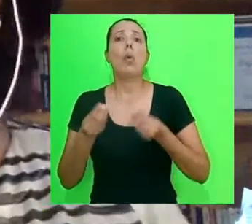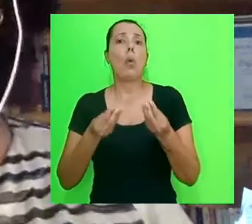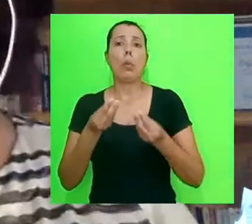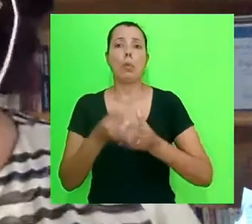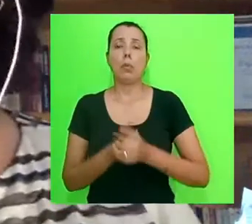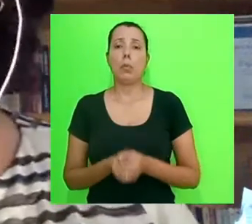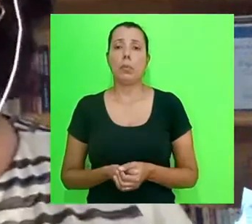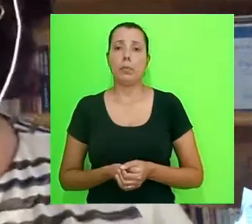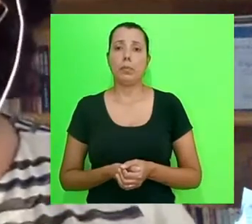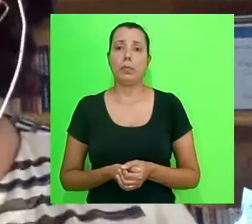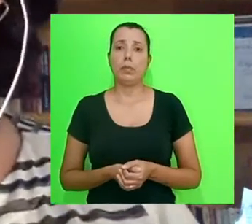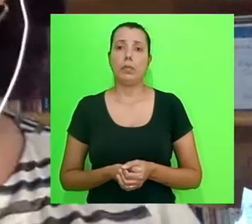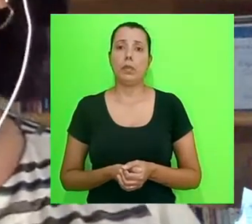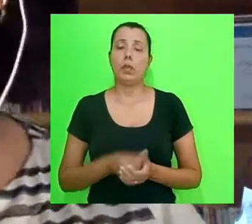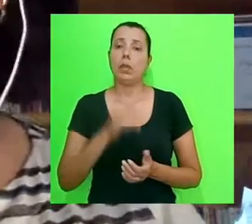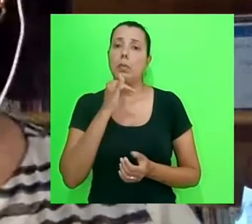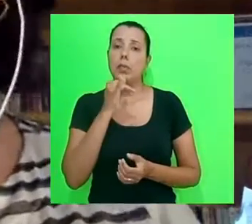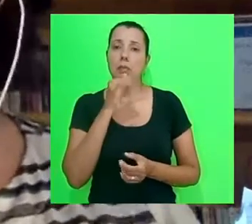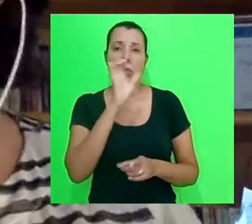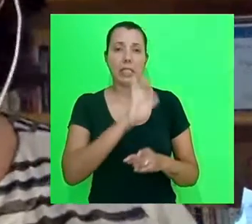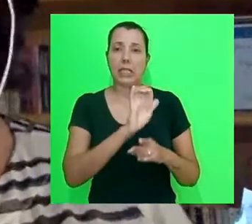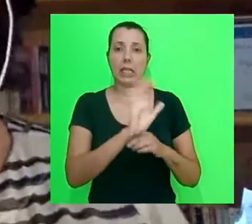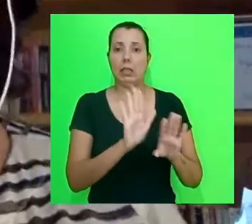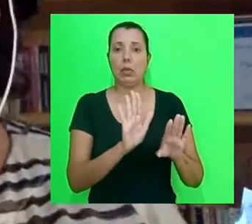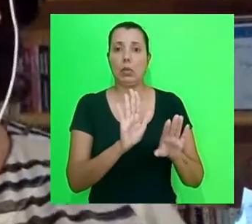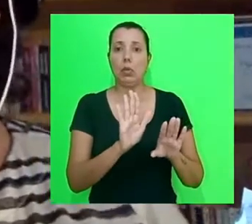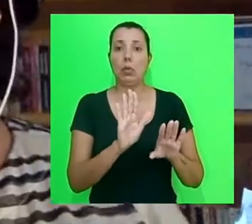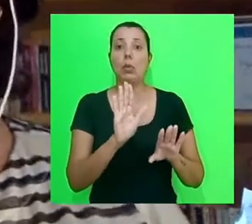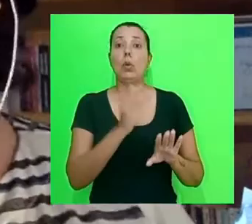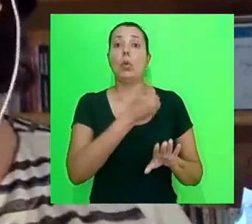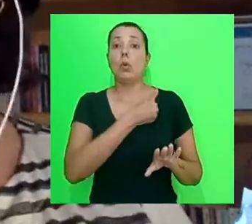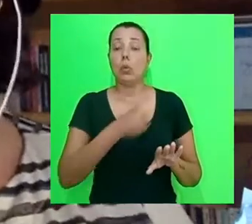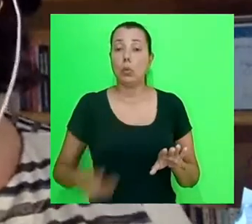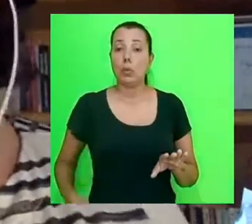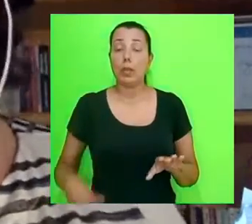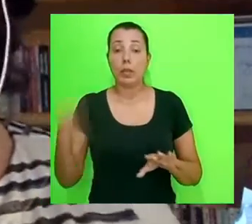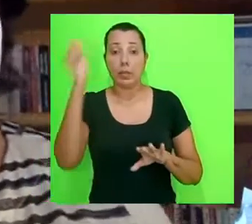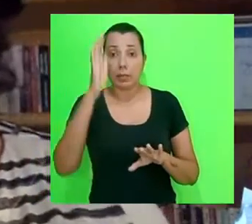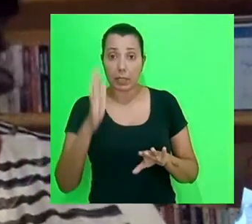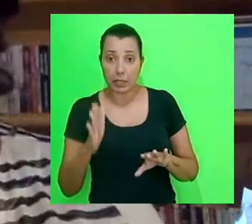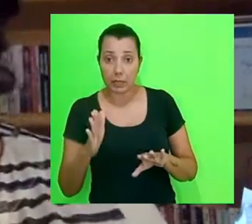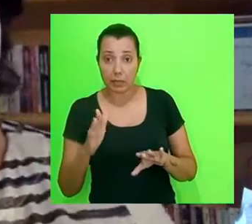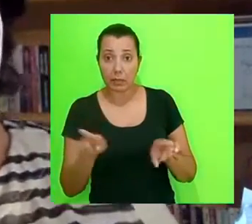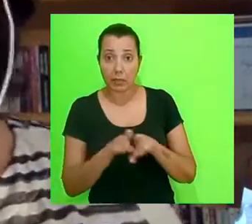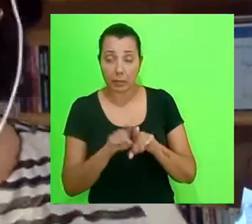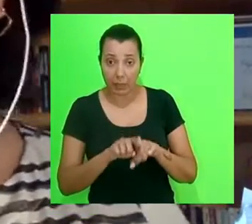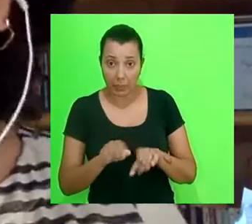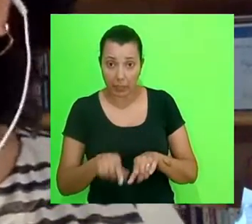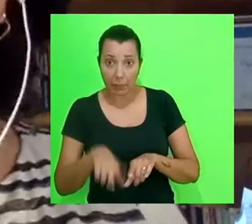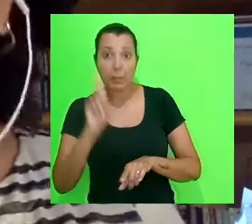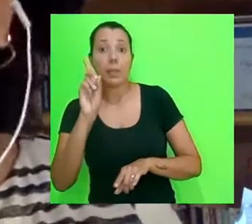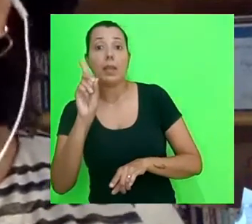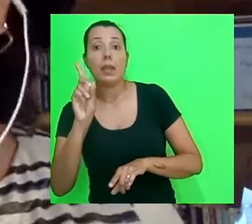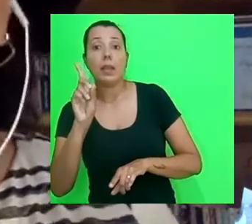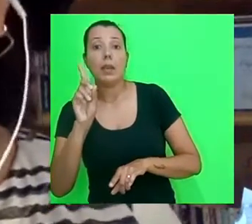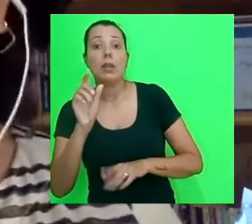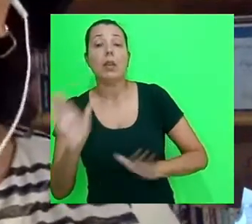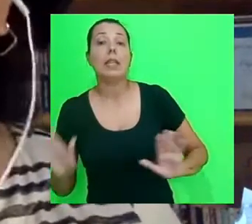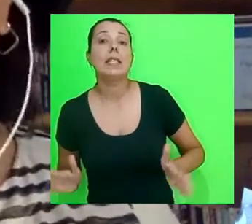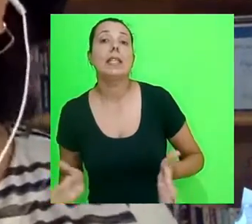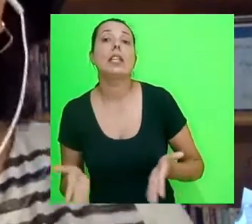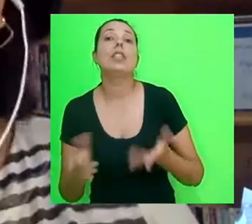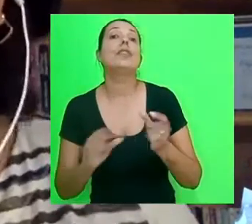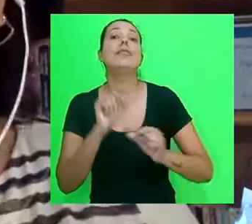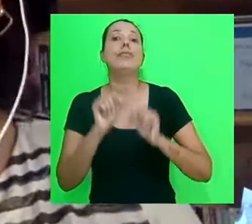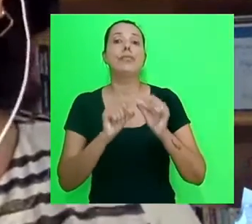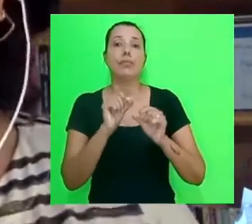mulheres, e o governo brasileiro postergou e continua postergando o acesso à renda para essas mulheres, para garantir que elas possam, de fato,